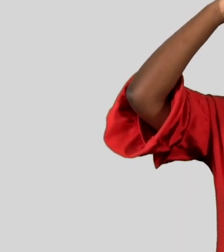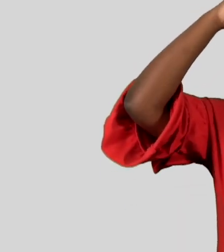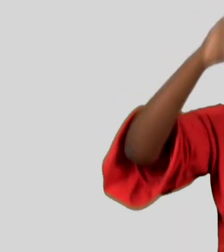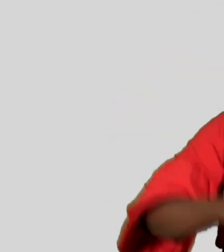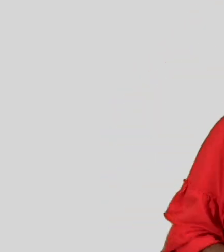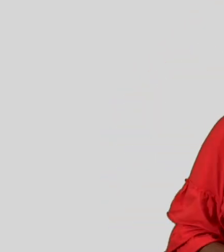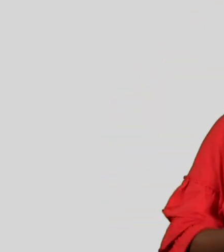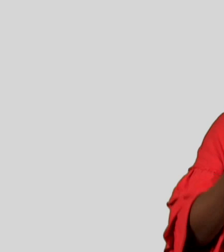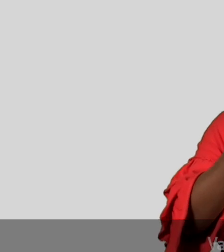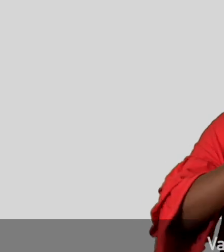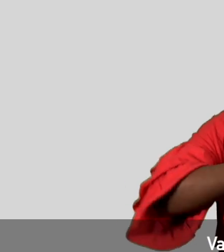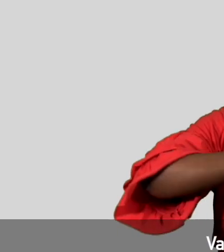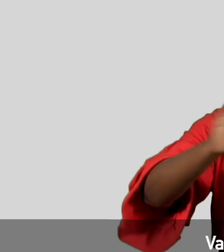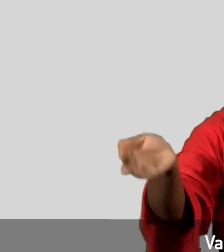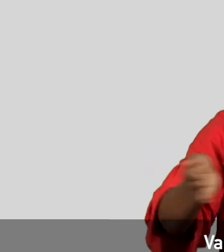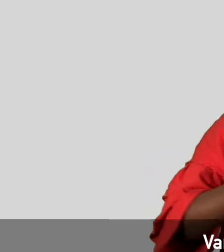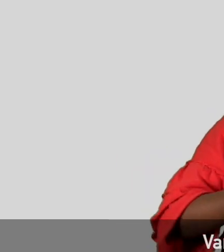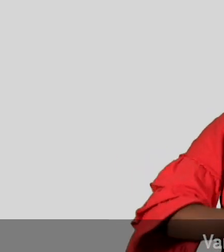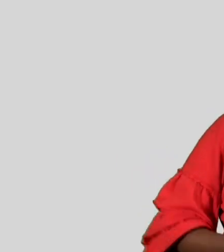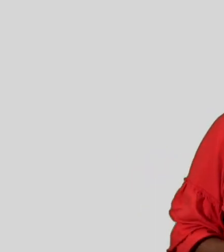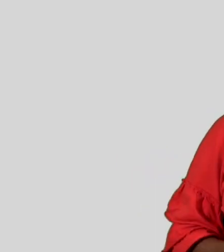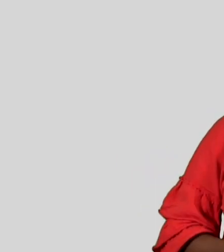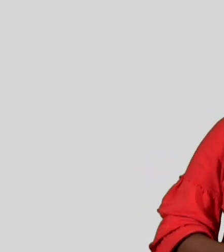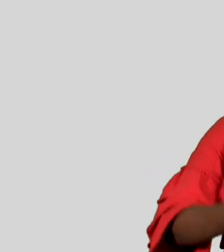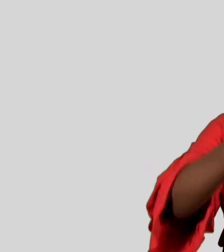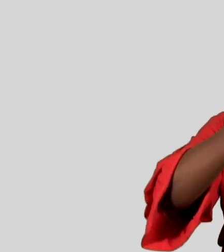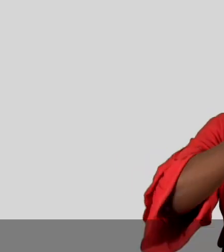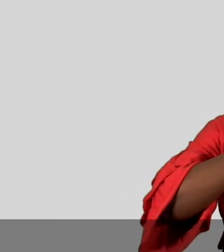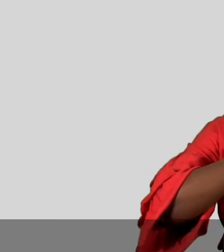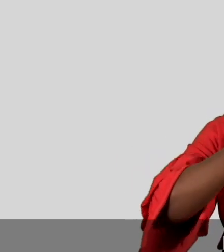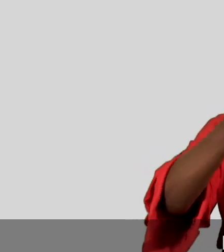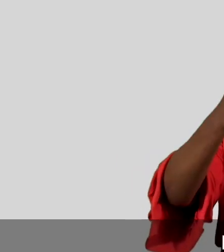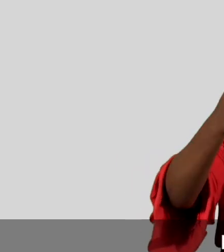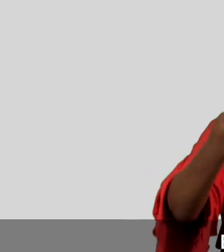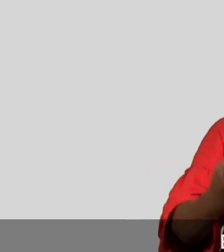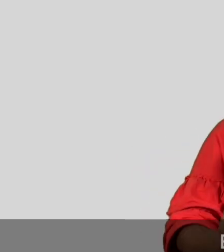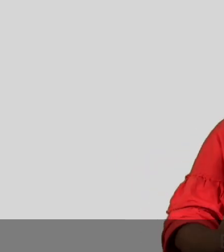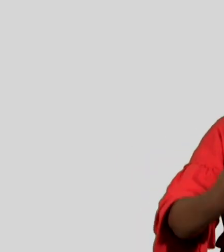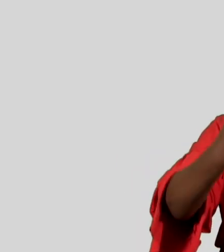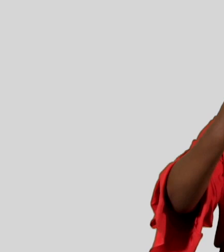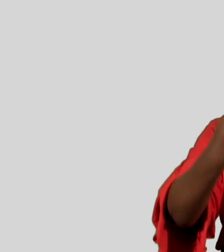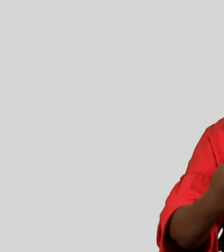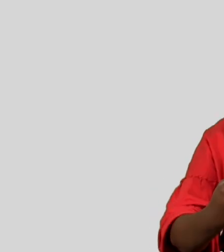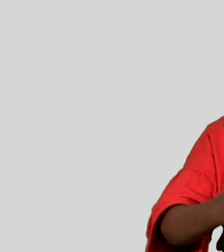Vamos repetir juntos. Eu sou motorista.